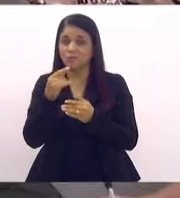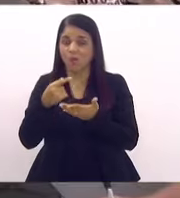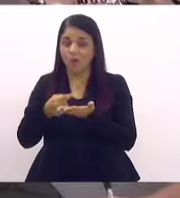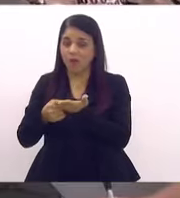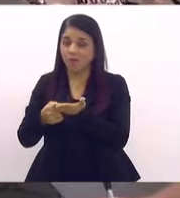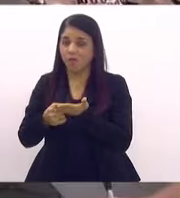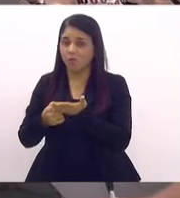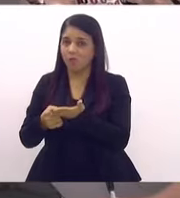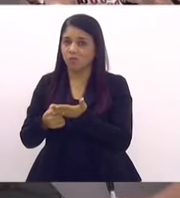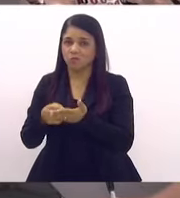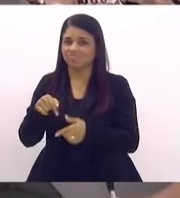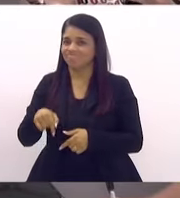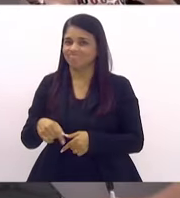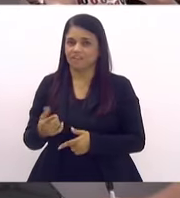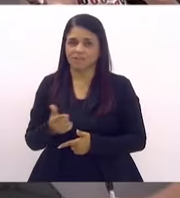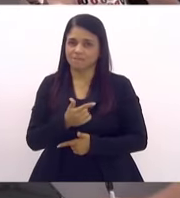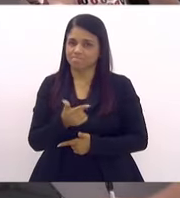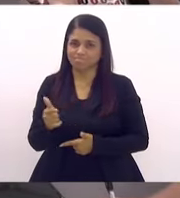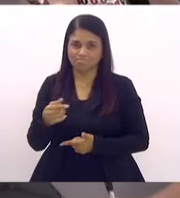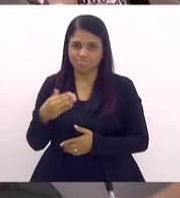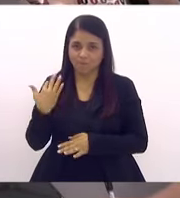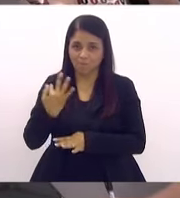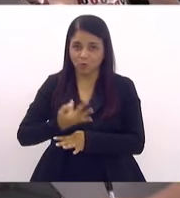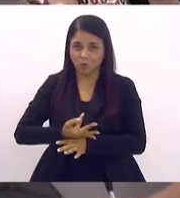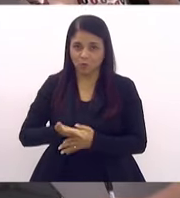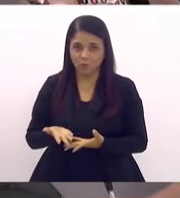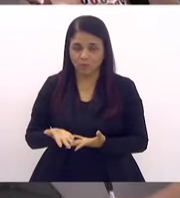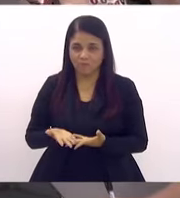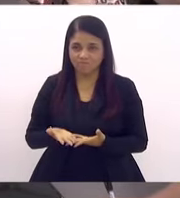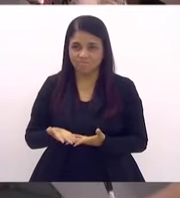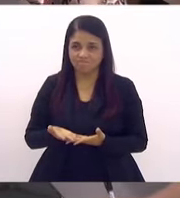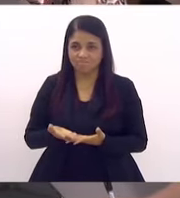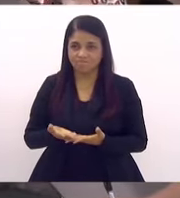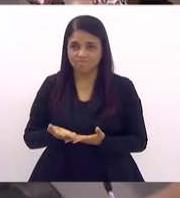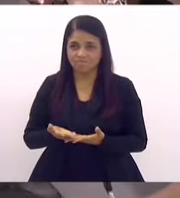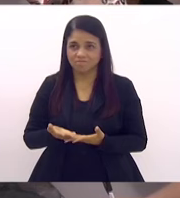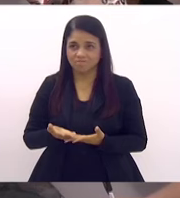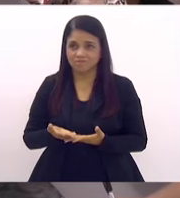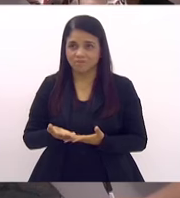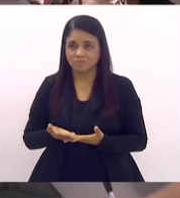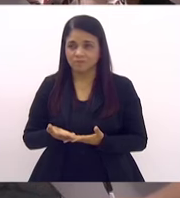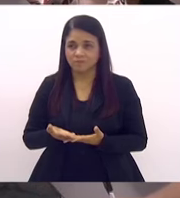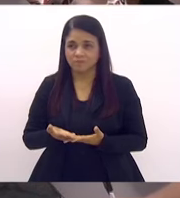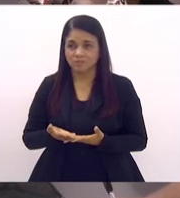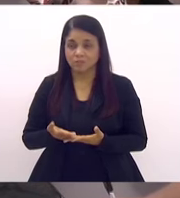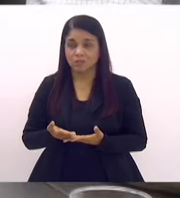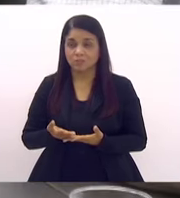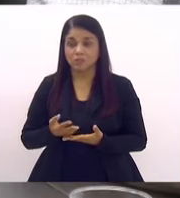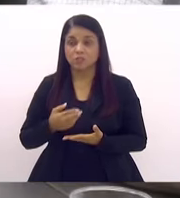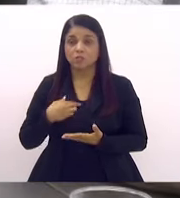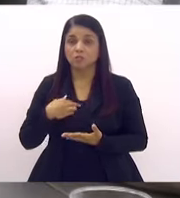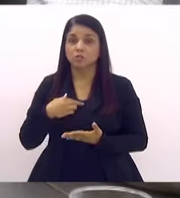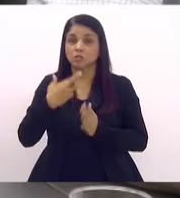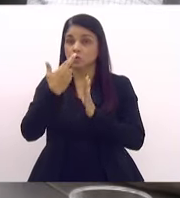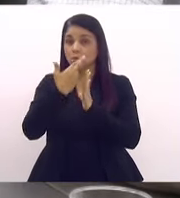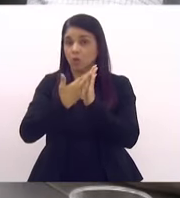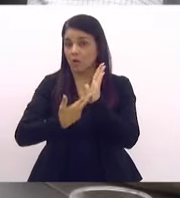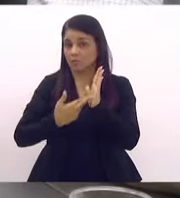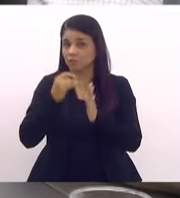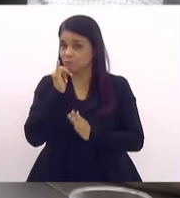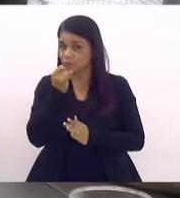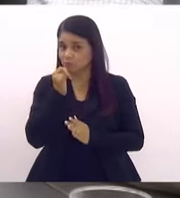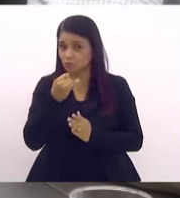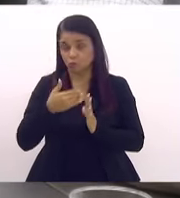todos os relatores estão aqui presentes. A gente vai acordar algo que, sim, mas o que tem é que votado, estar o relator. Se o relator não pediu para tirar...